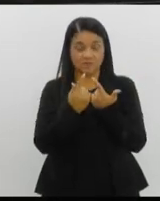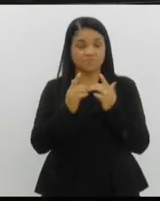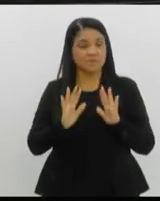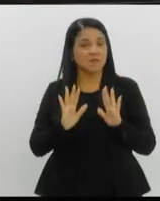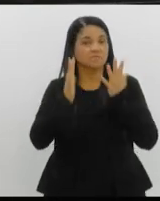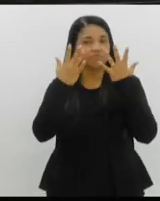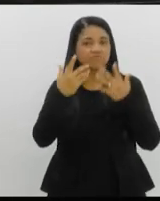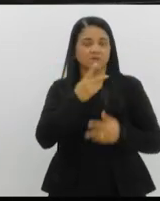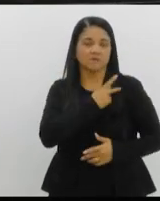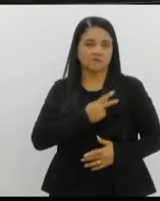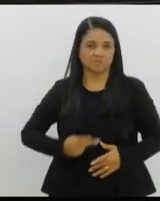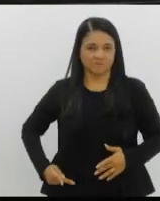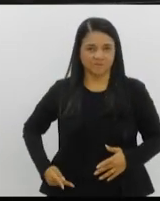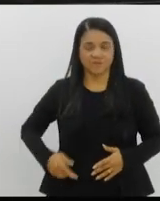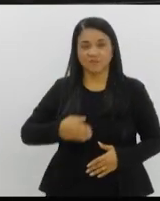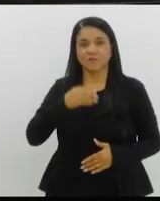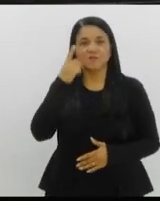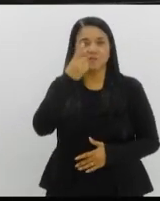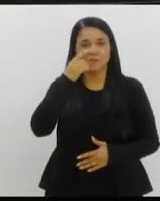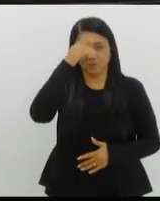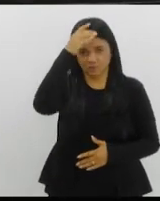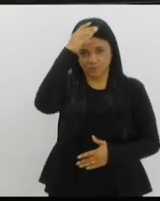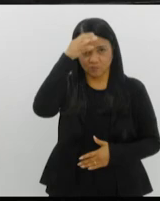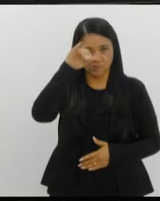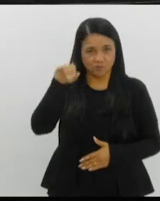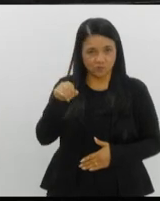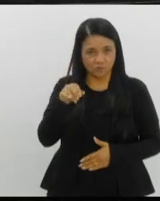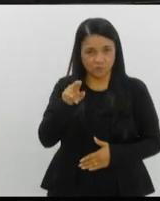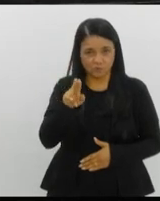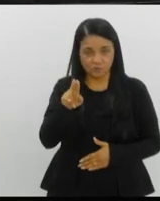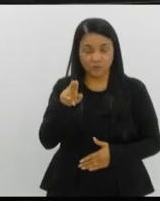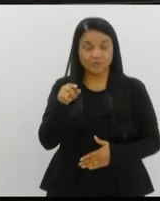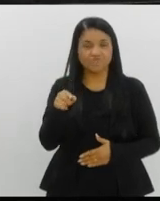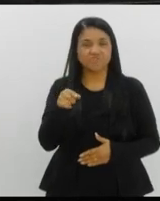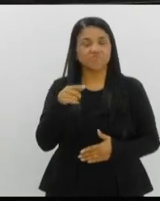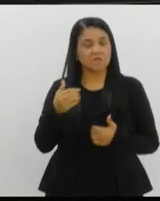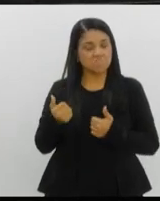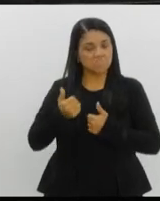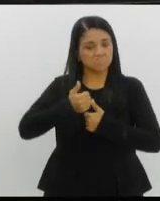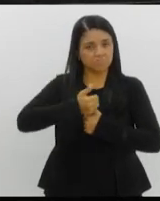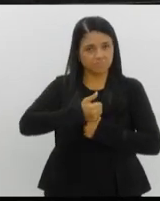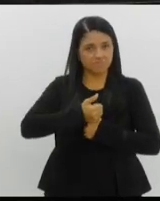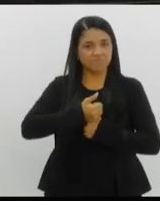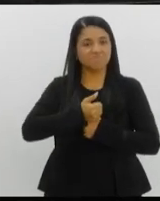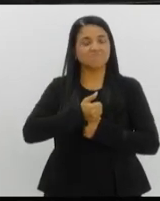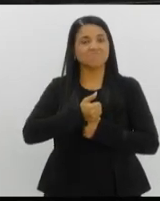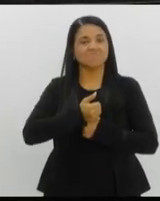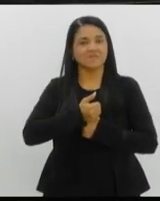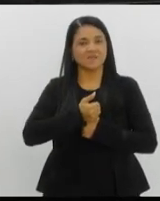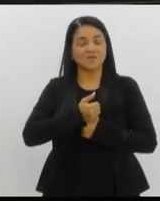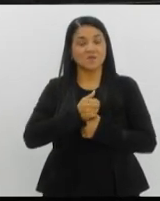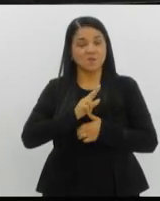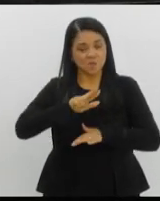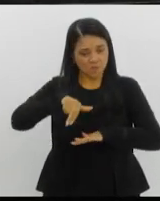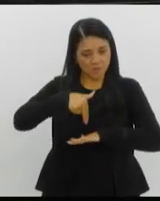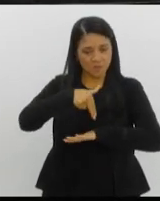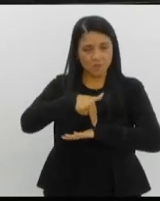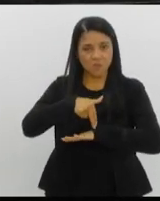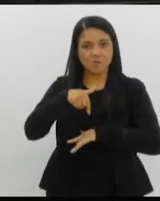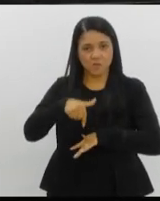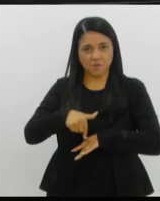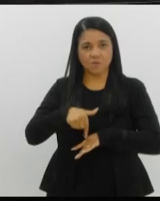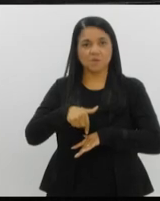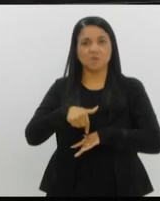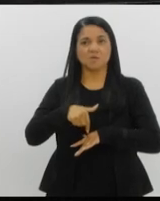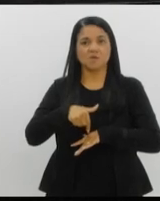da nossa deputada Tia Ju. Ocupa aqui um lugar difícil, deputada, porque hoje fui assinar o livro